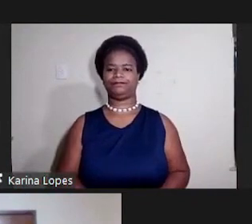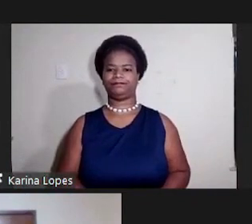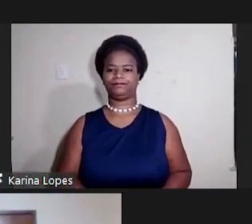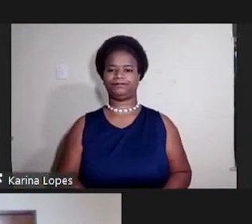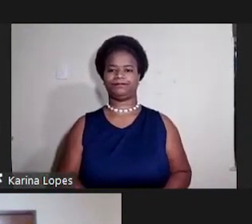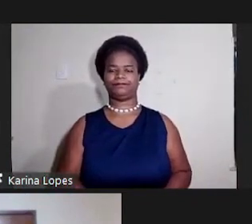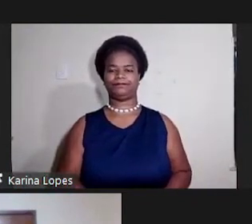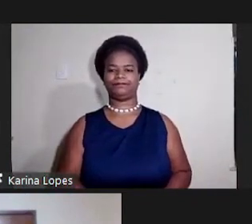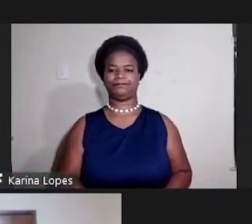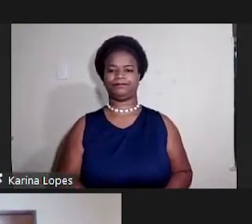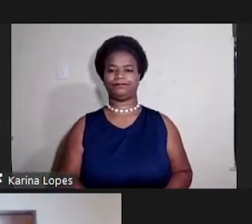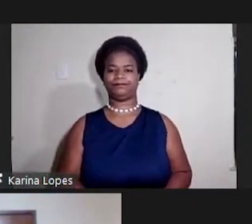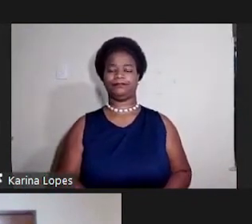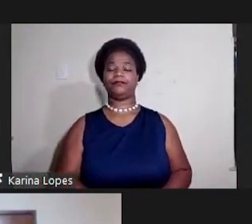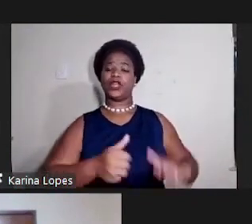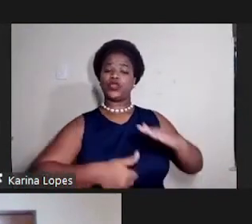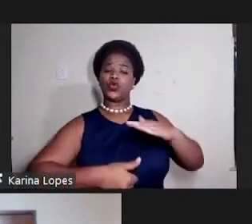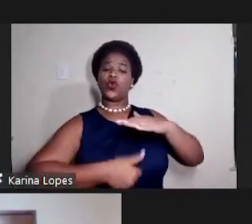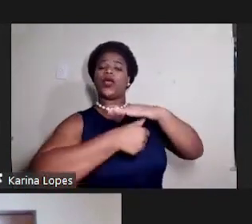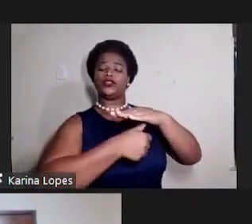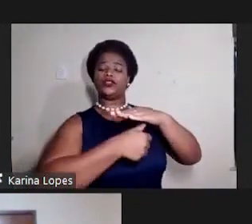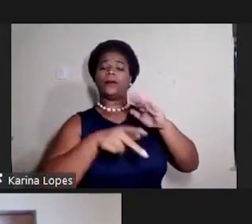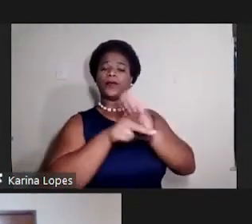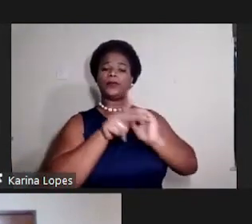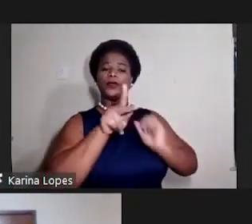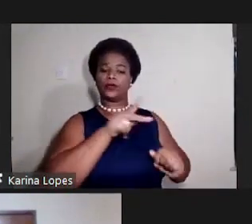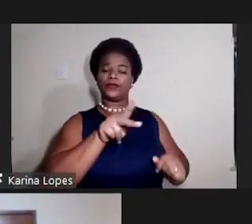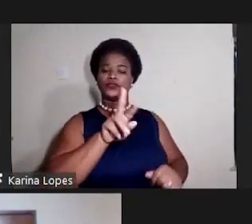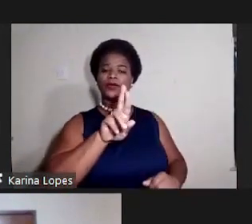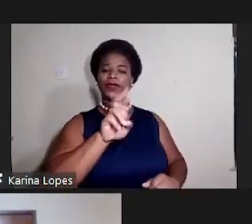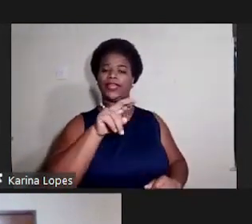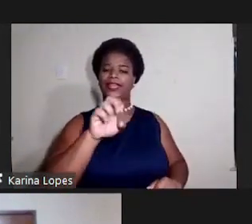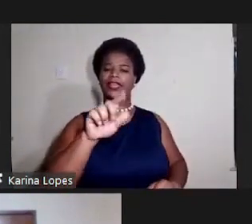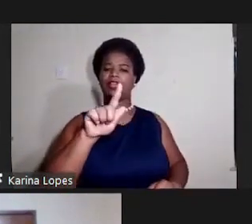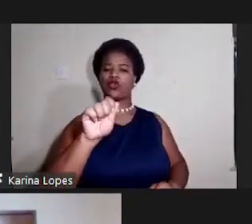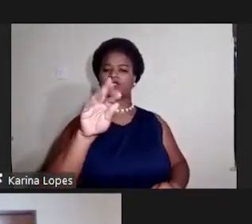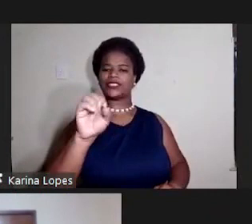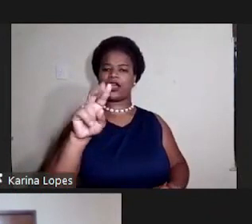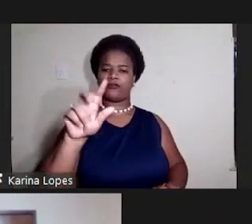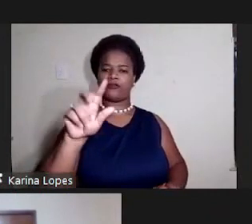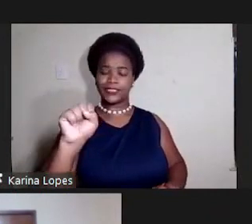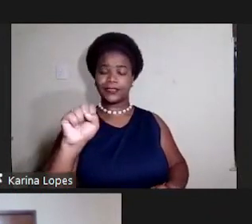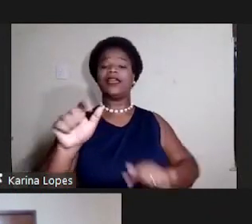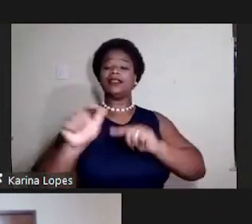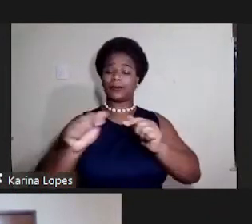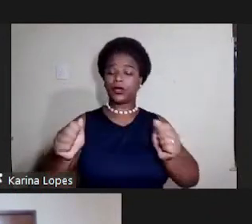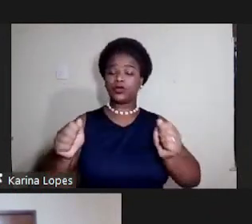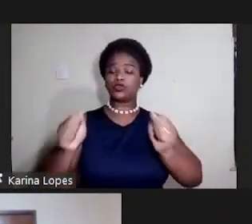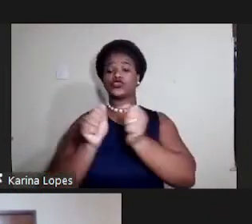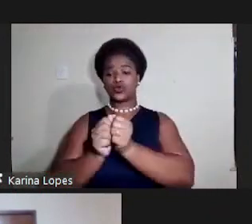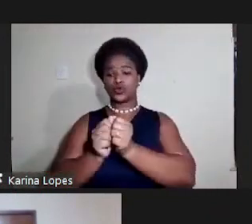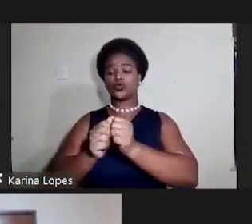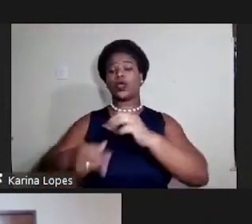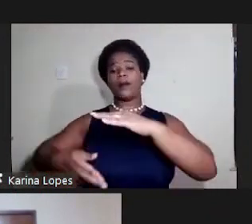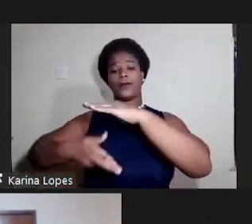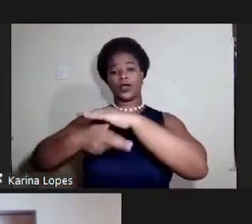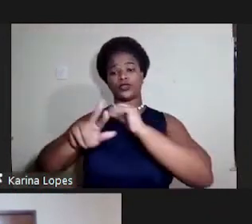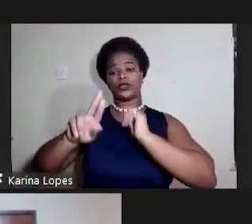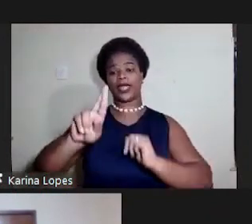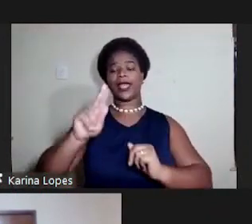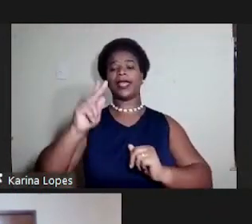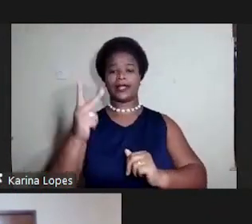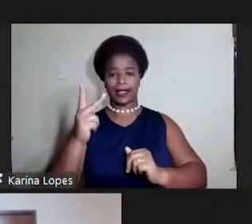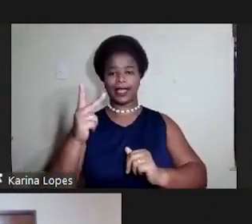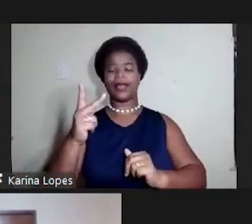No reitorado do professor Renê Gonçalves de Matos, atuou junto à Pró-Reitoria de Recursos Humanos e foi presidente da Comissão Permanente